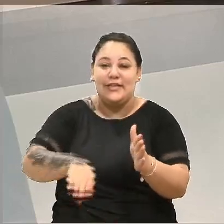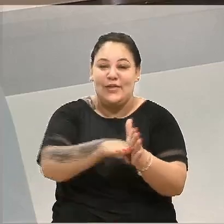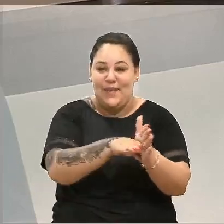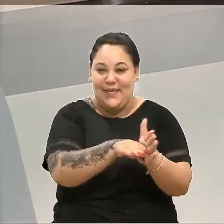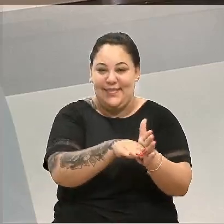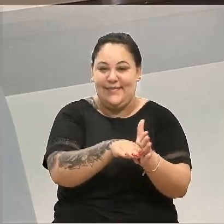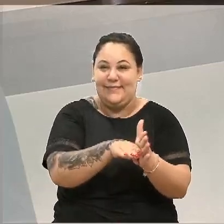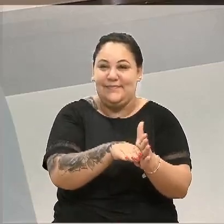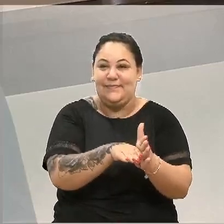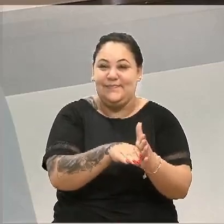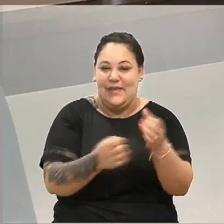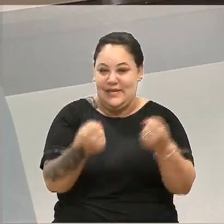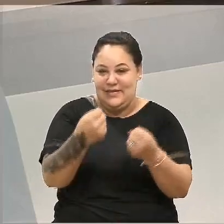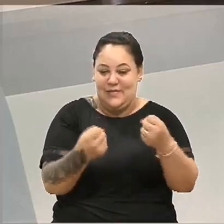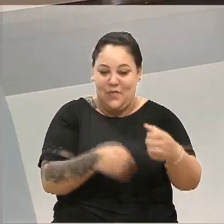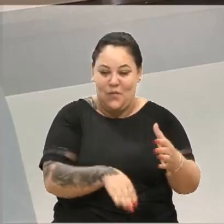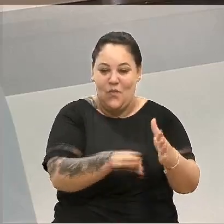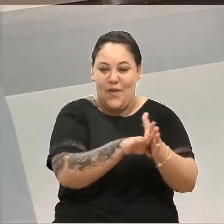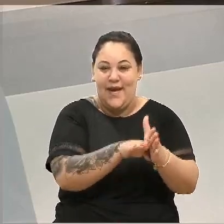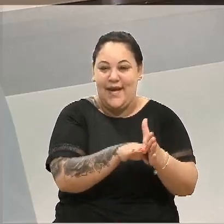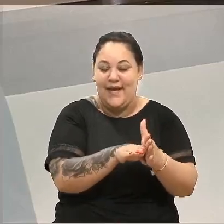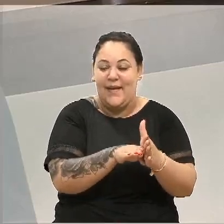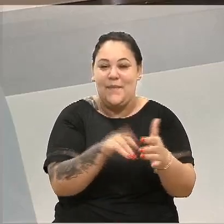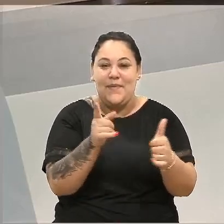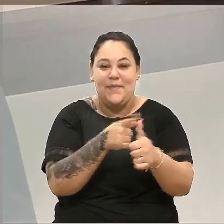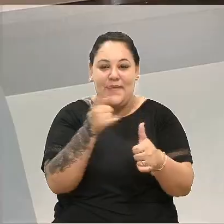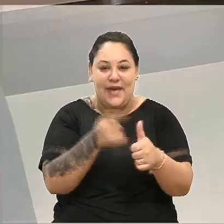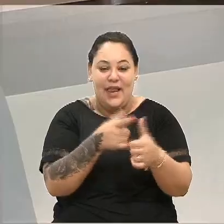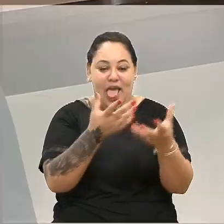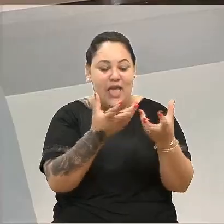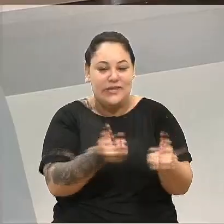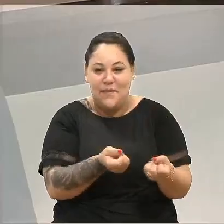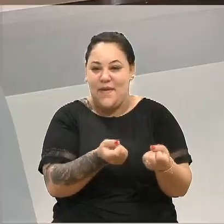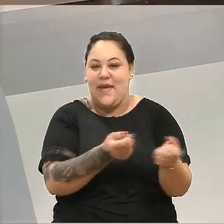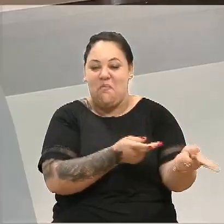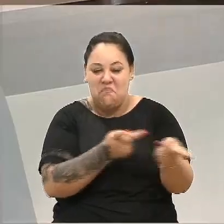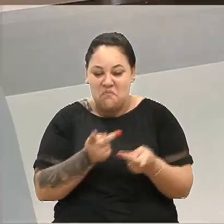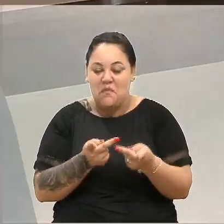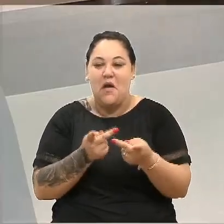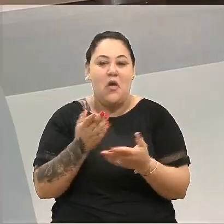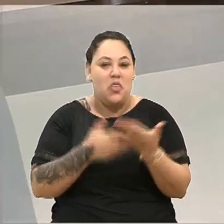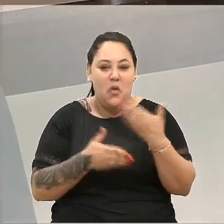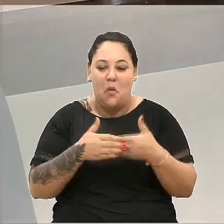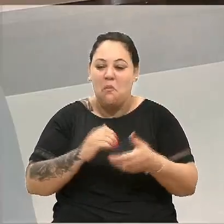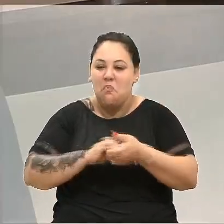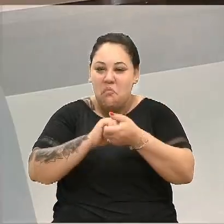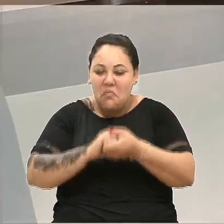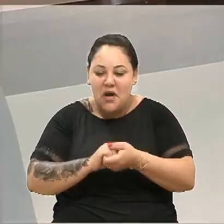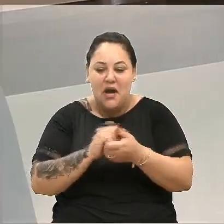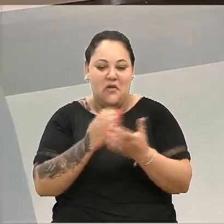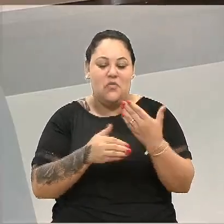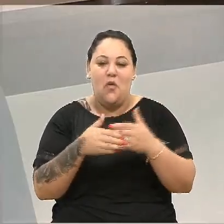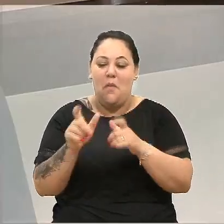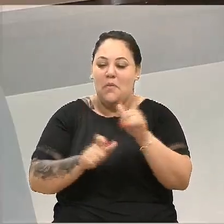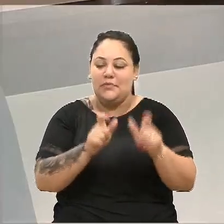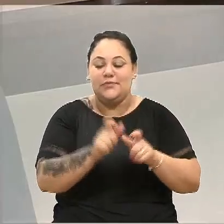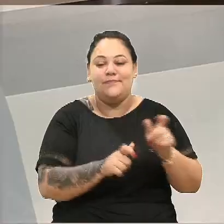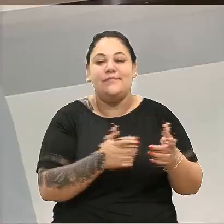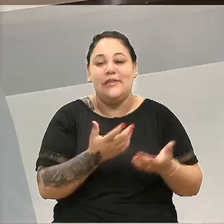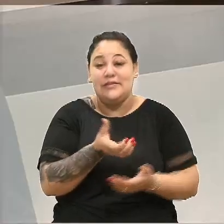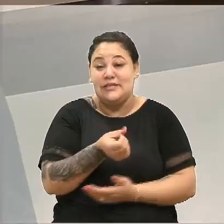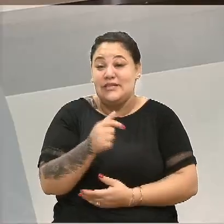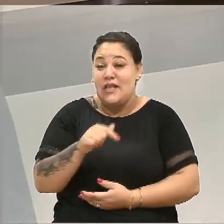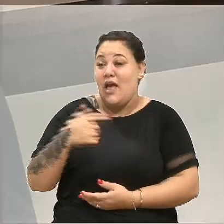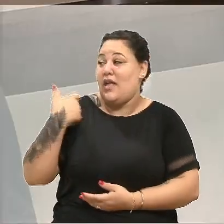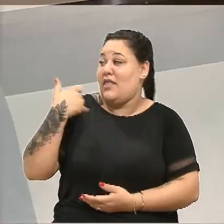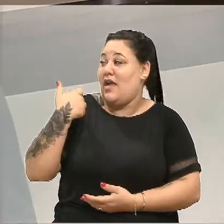recebia primeiramente as pessoas nos eventos. Então, é uma baixa muito grande, 67 anos, uma